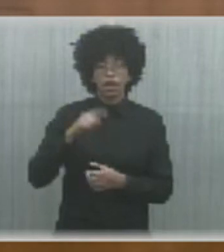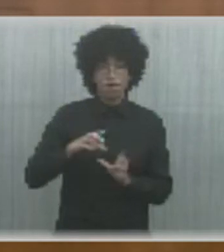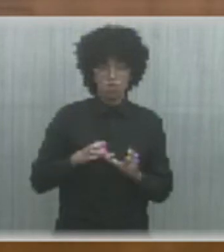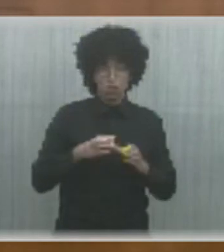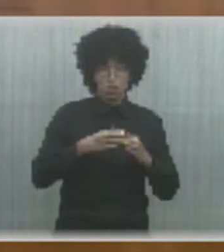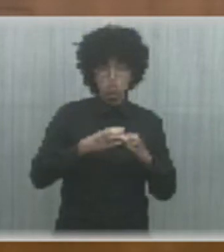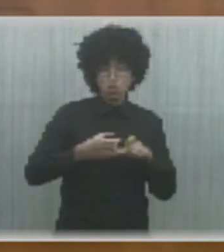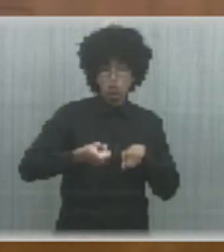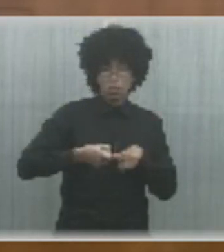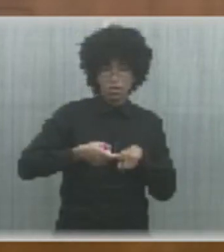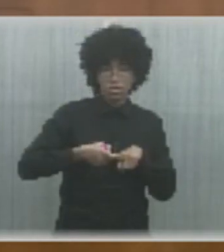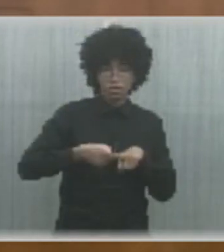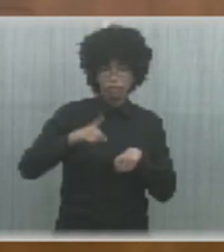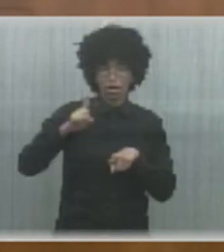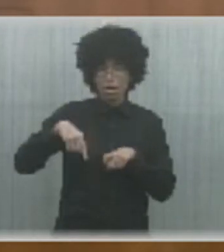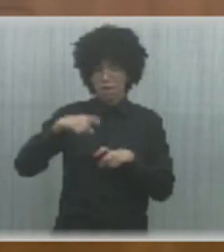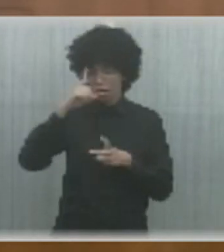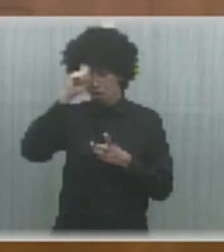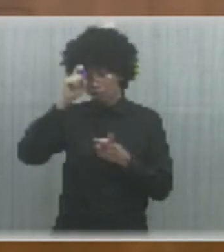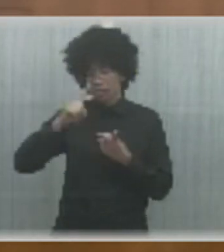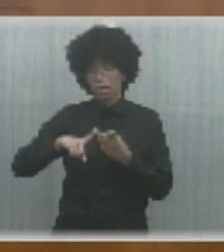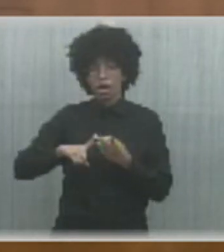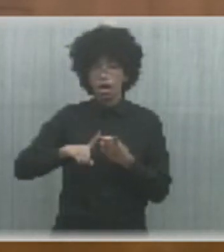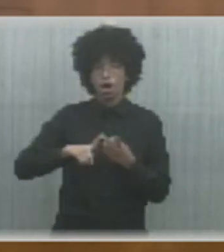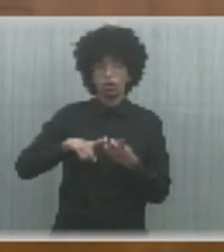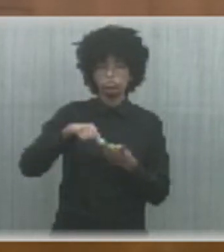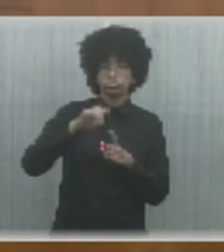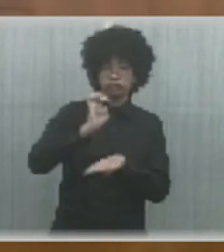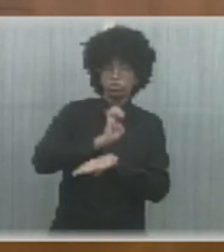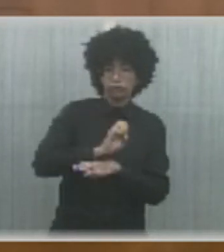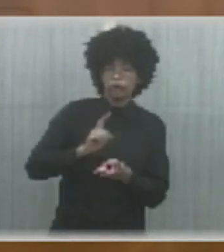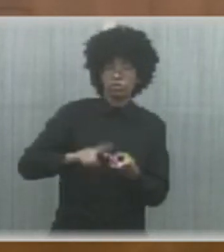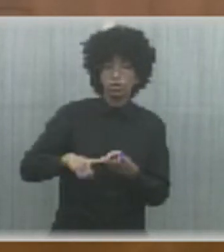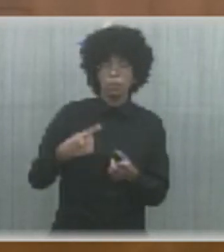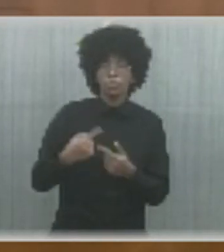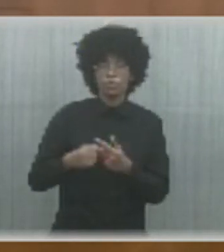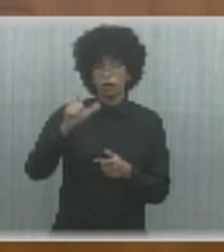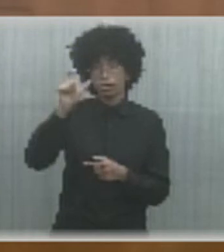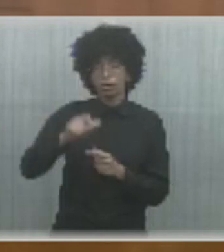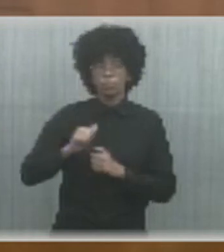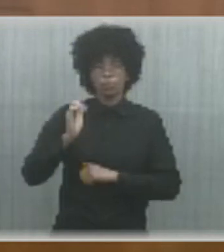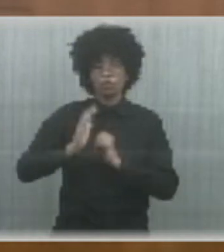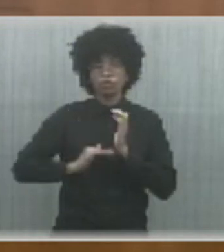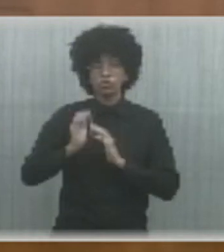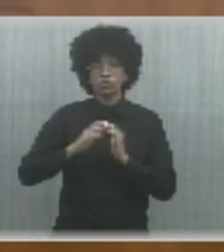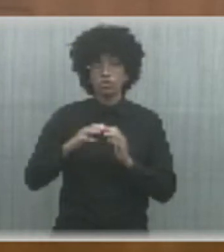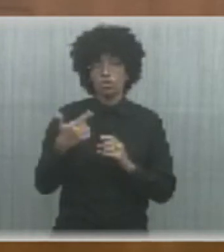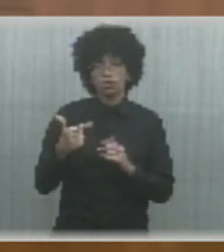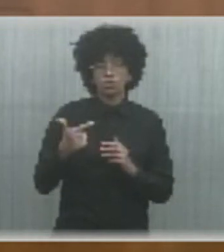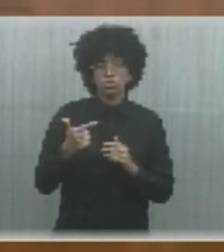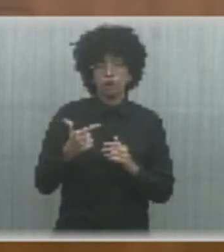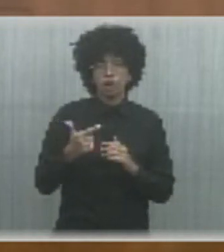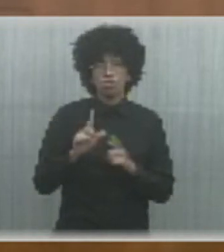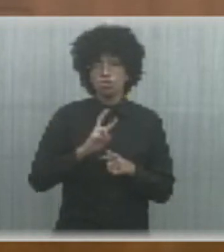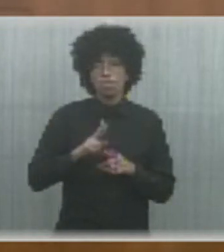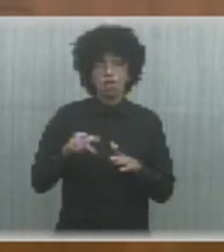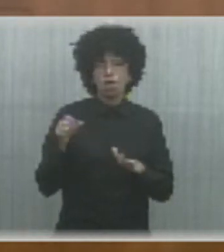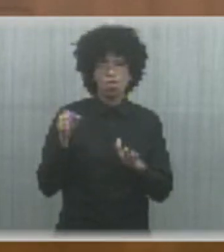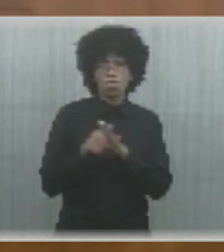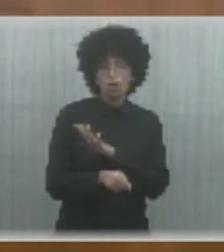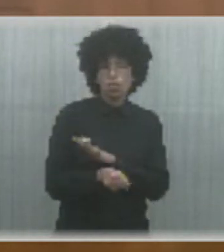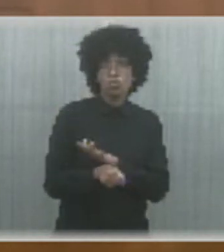médica? Será do hospital? Será do estado? Porque esse profissional não tem nenhum vínculo empregatício, ele não é concursado, ele não